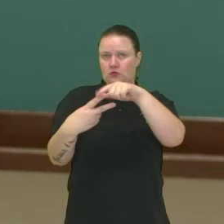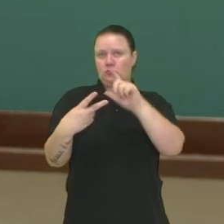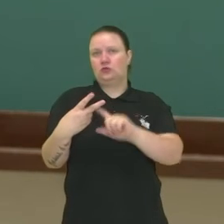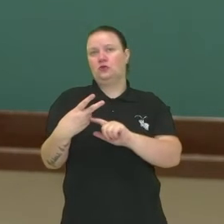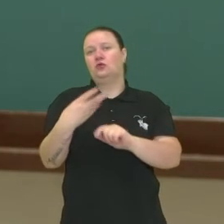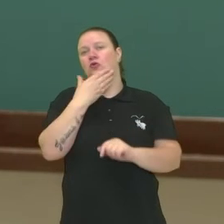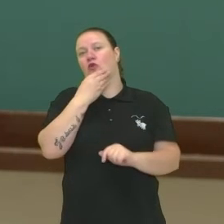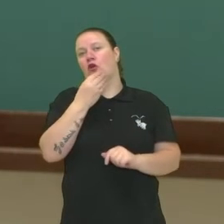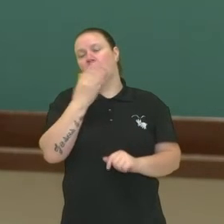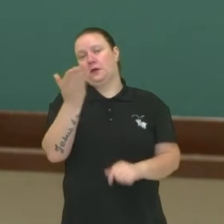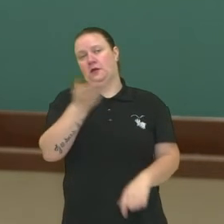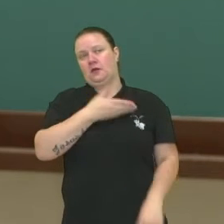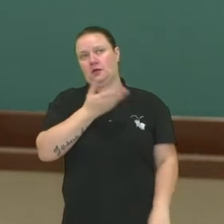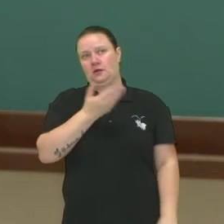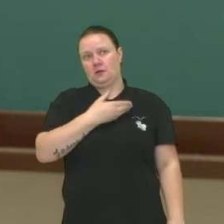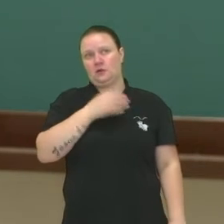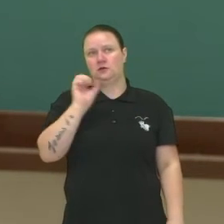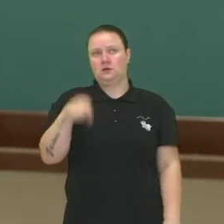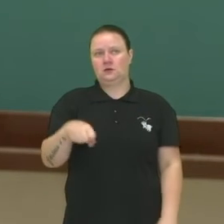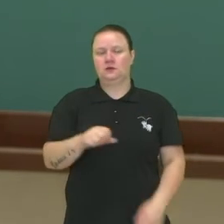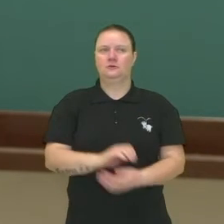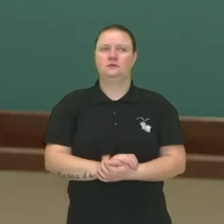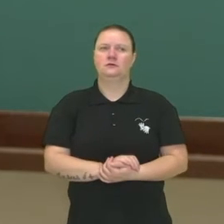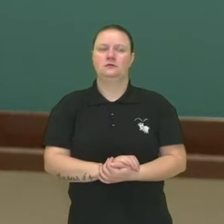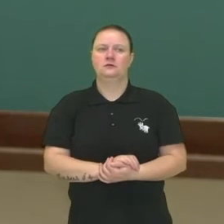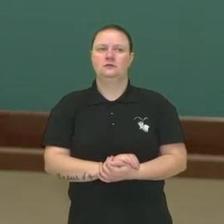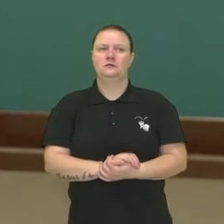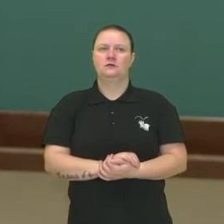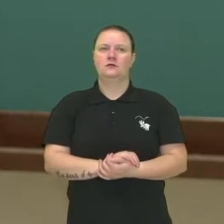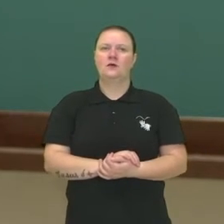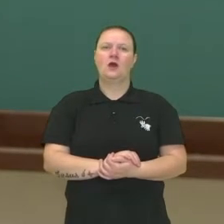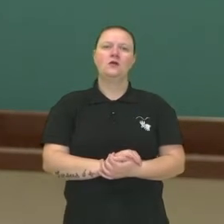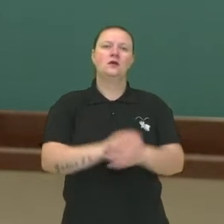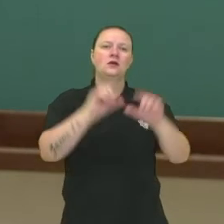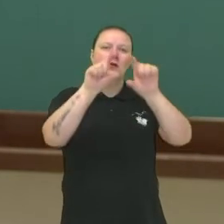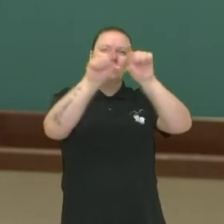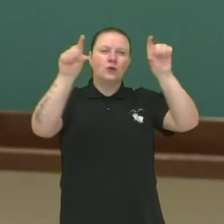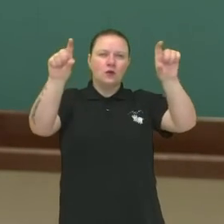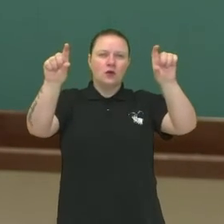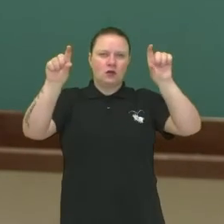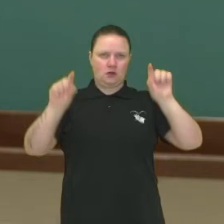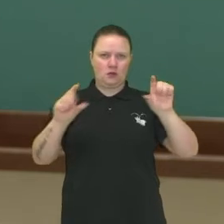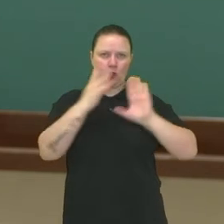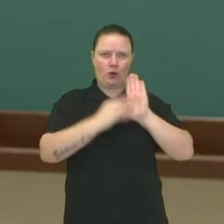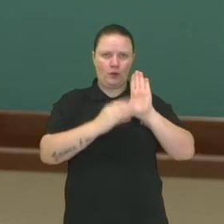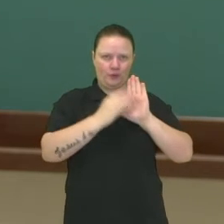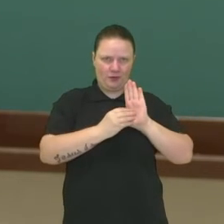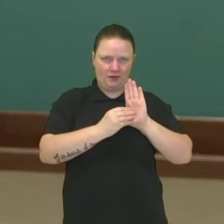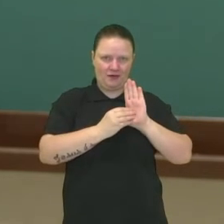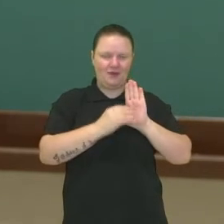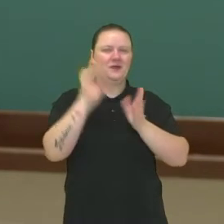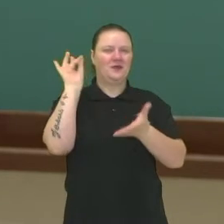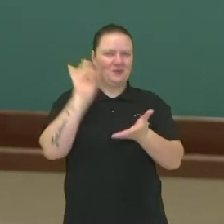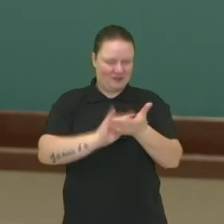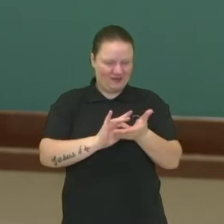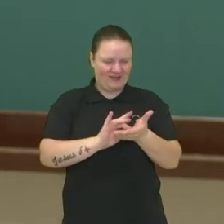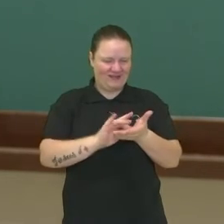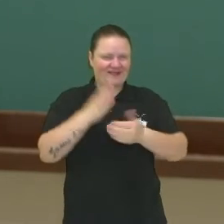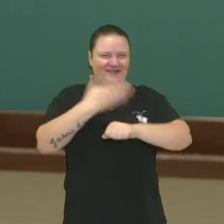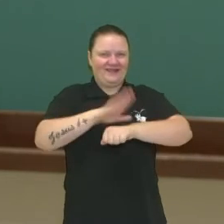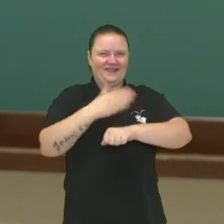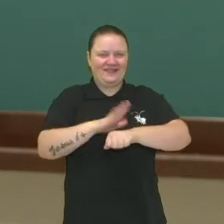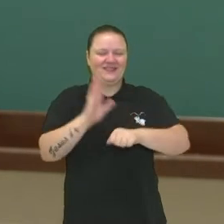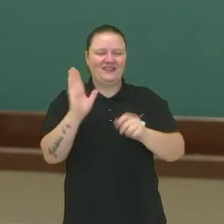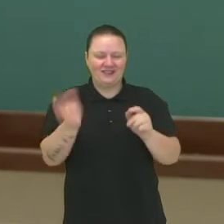amigos? Eu peço que você retire do conto um trecho que comprove essa afirmação. Combinado? Faz aí, eu te